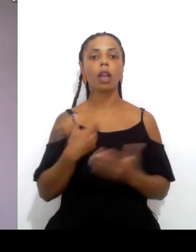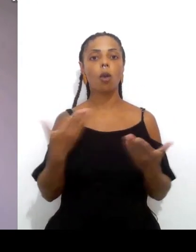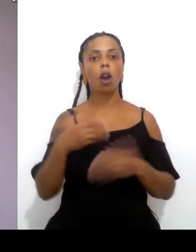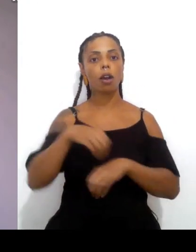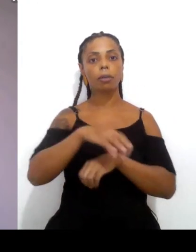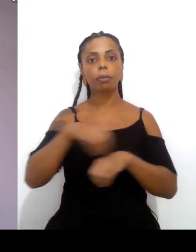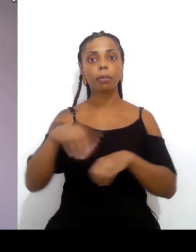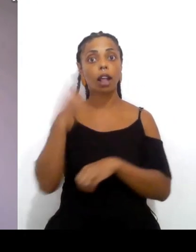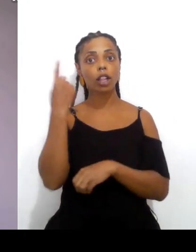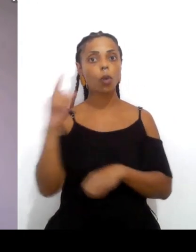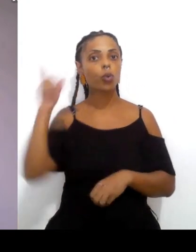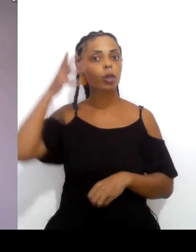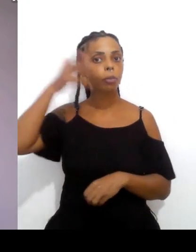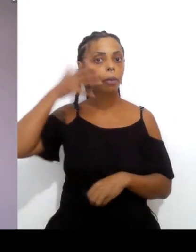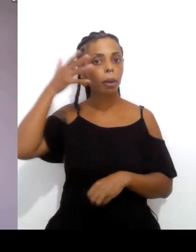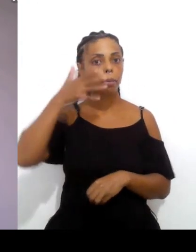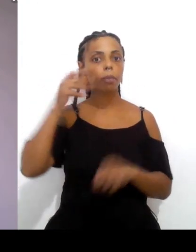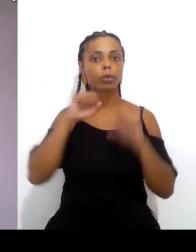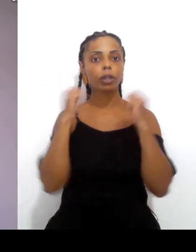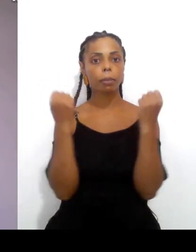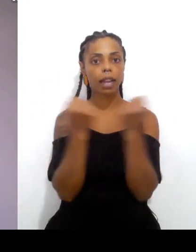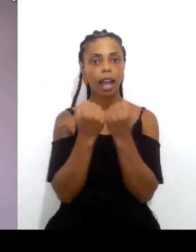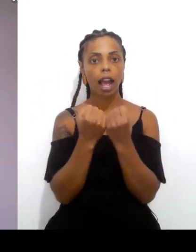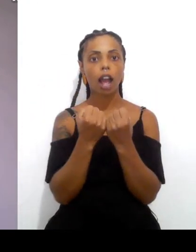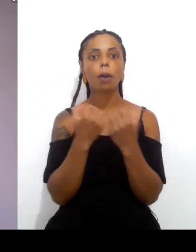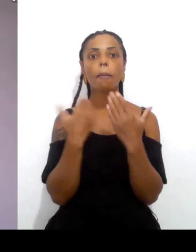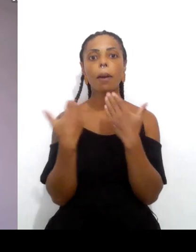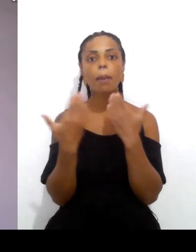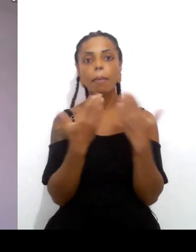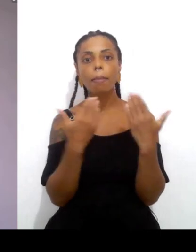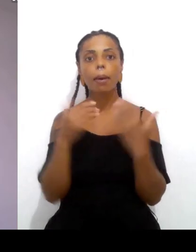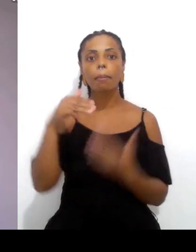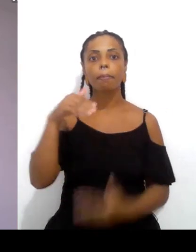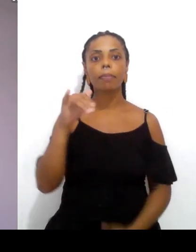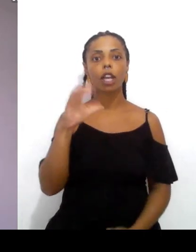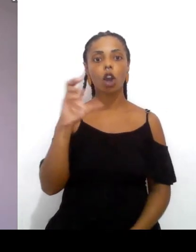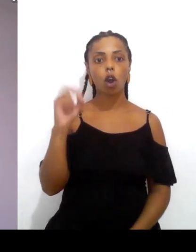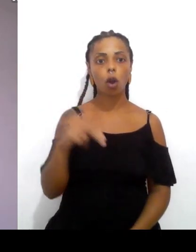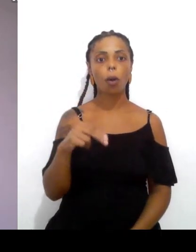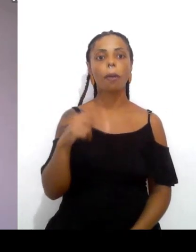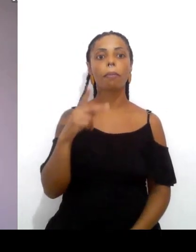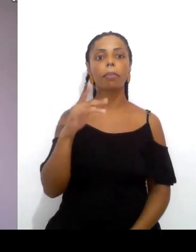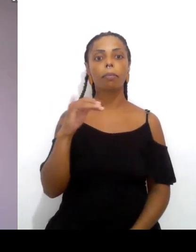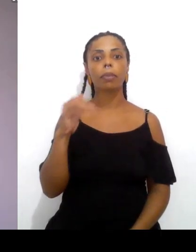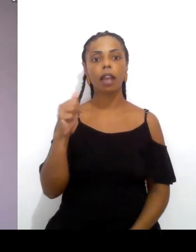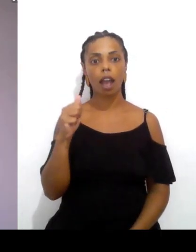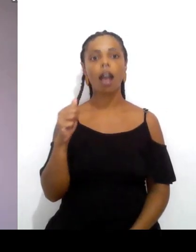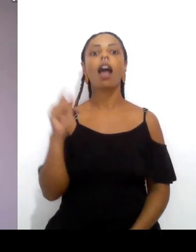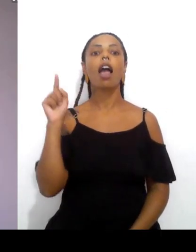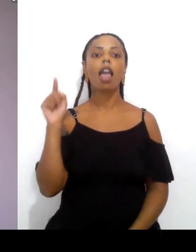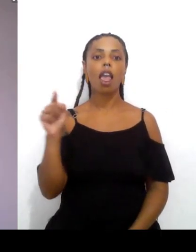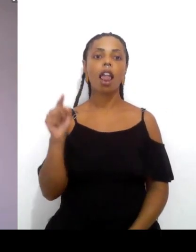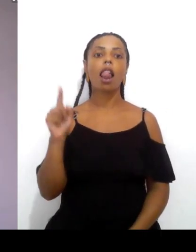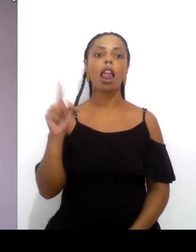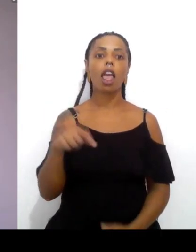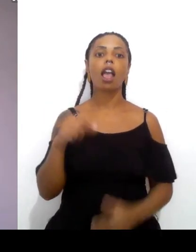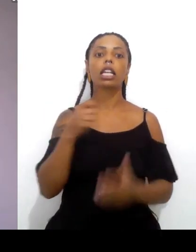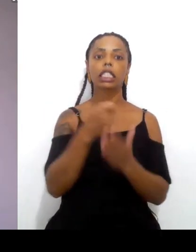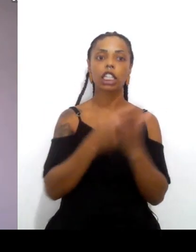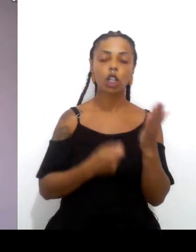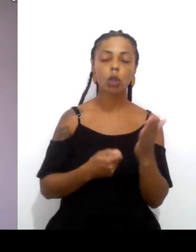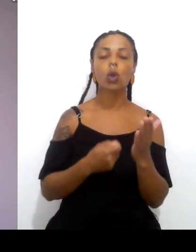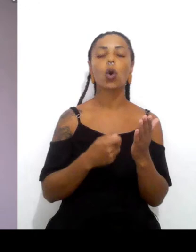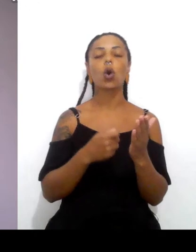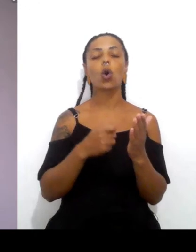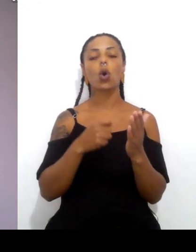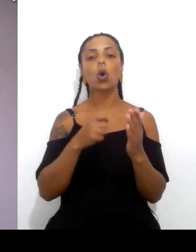dessa última apresentação do seminário uma conversa com o Michael PPA escritor curador e um dos principais biográficos